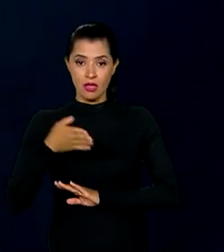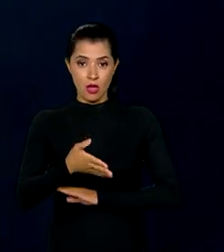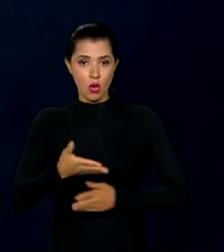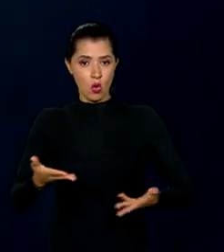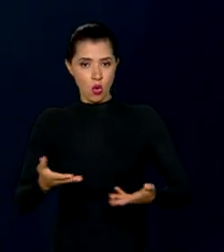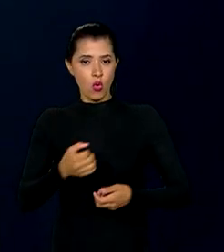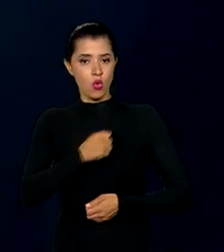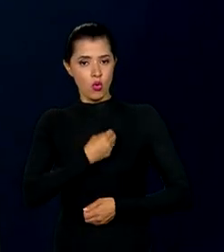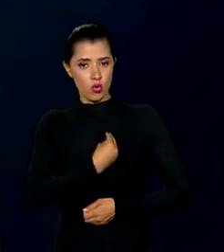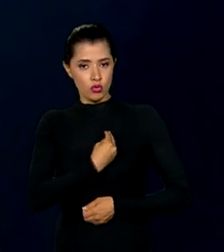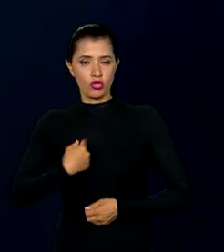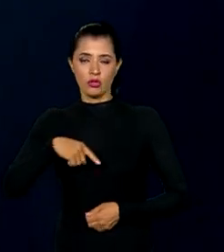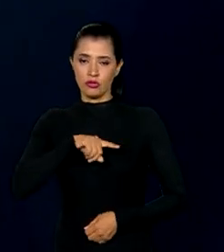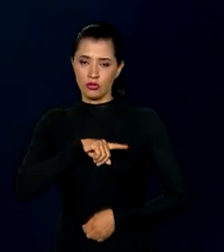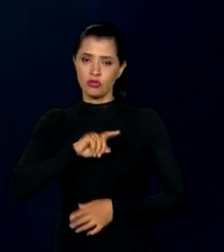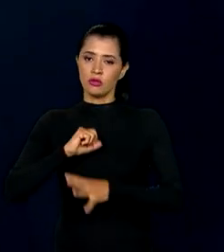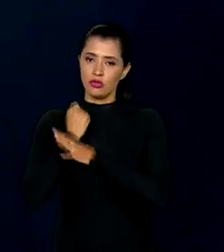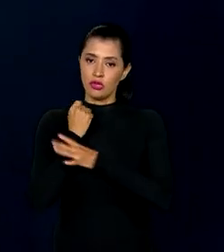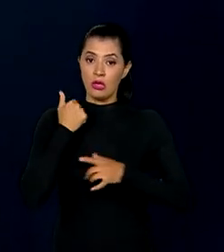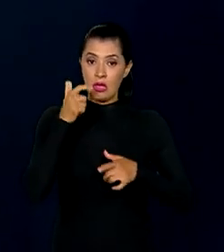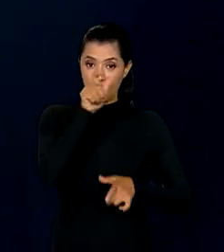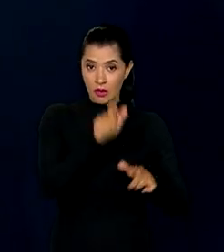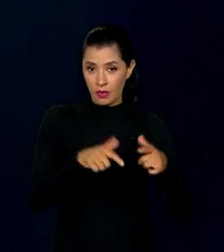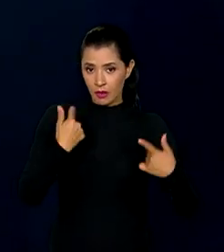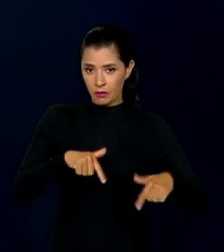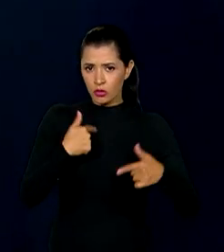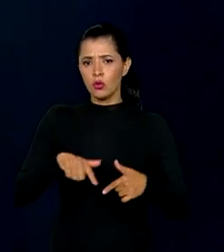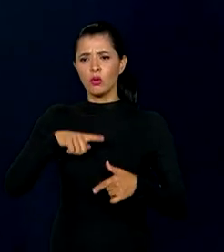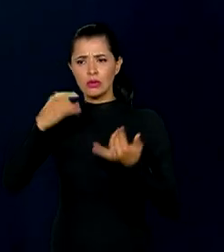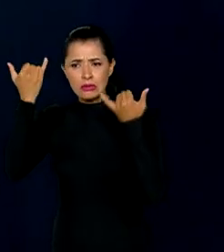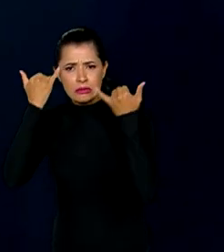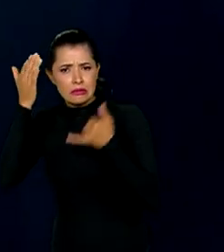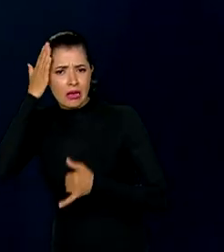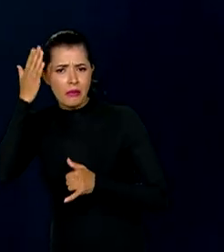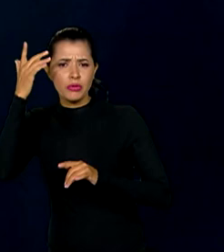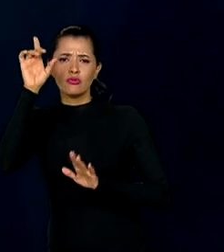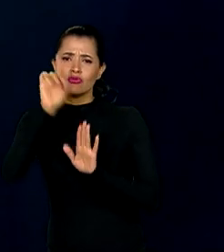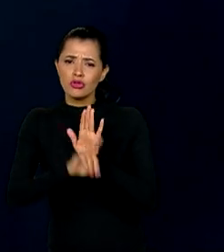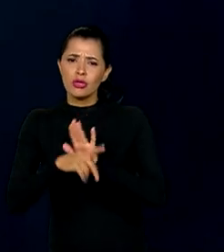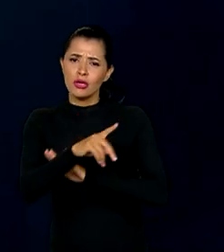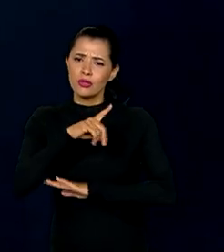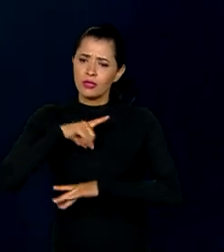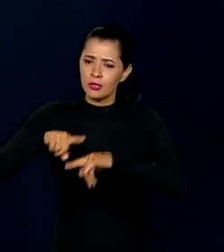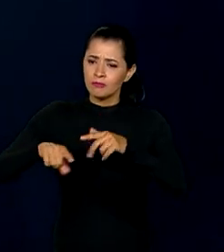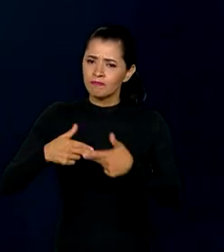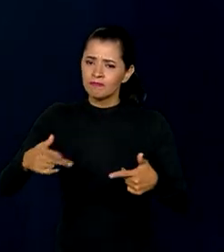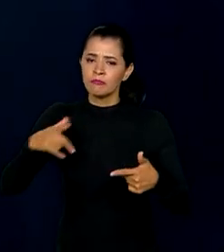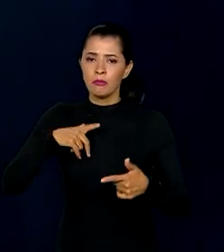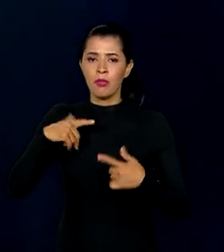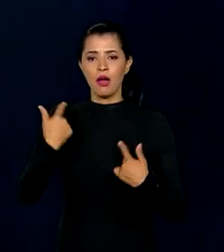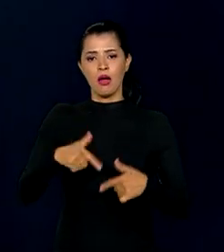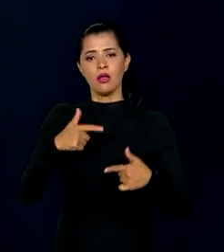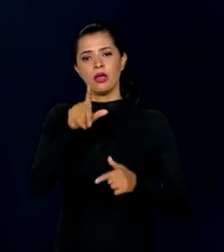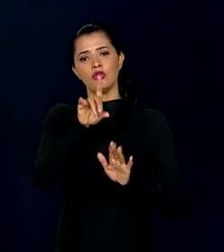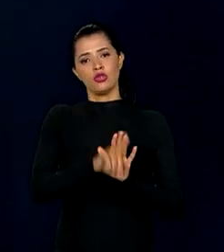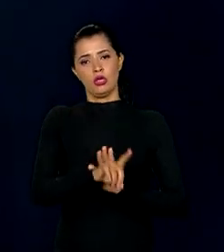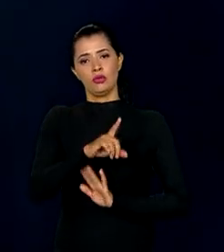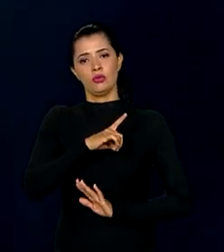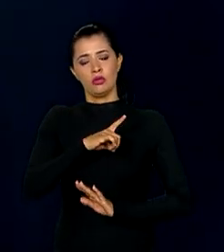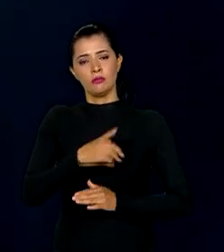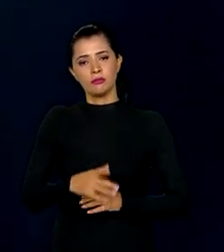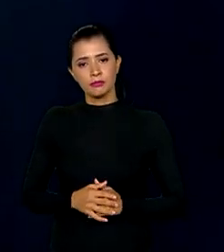hoje, possa garantir que os trabalhadores se informem dos seus direitos e que contem com as ferramentas para exercer esse direito. A